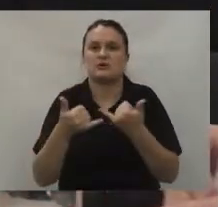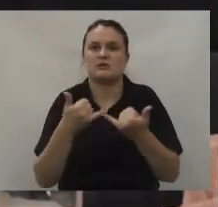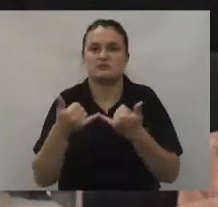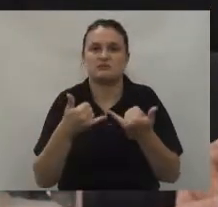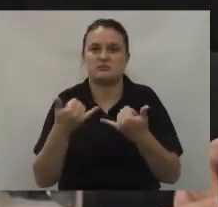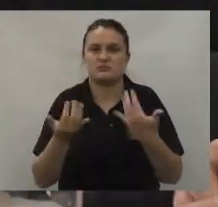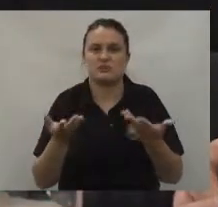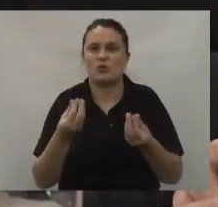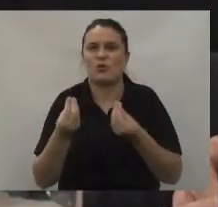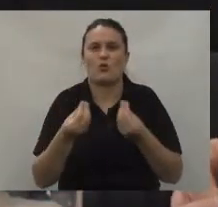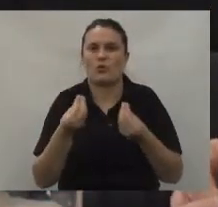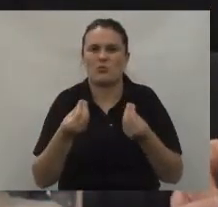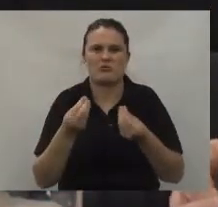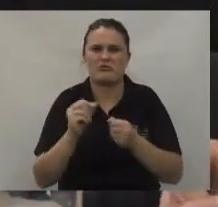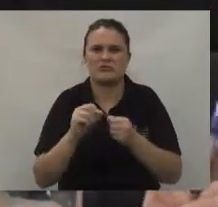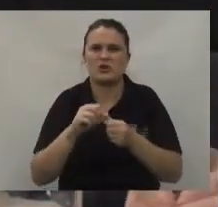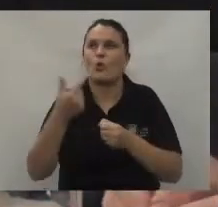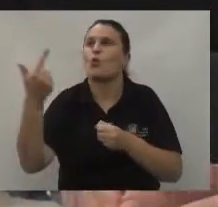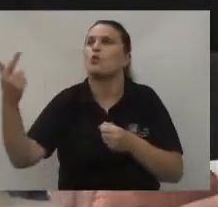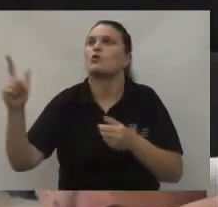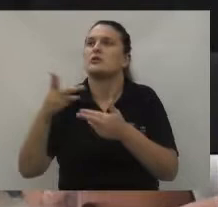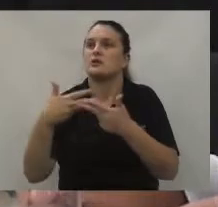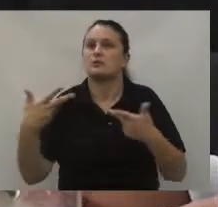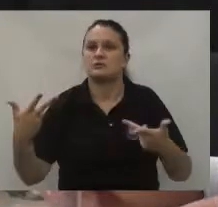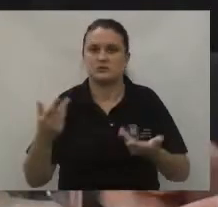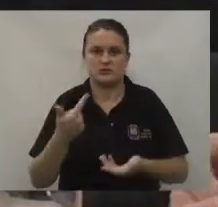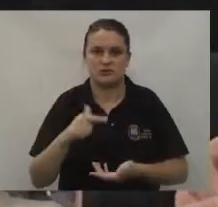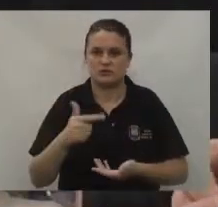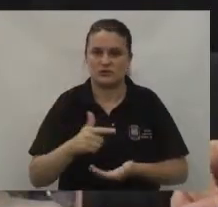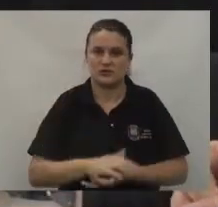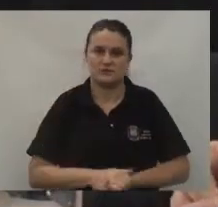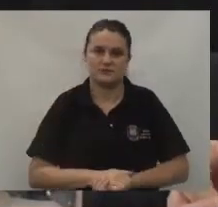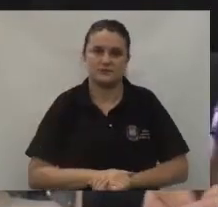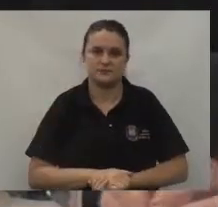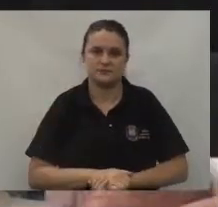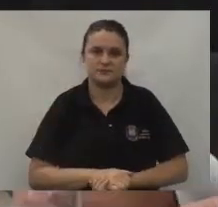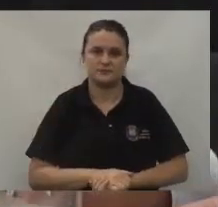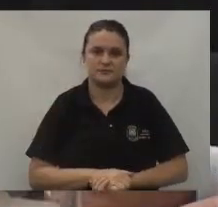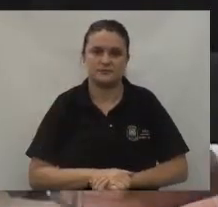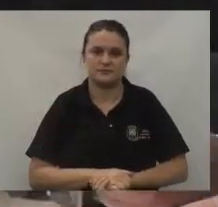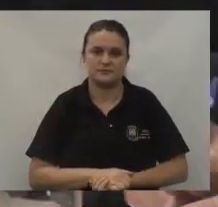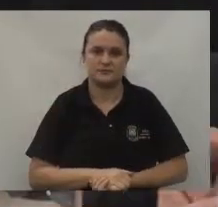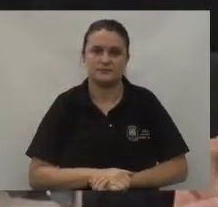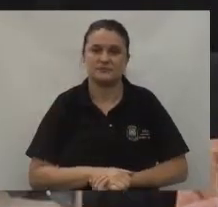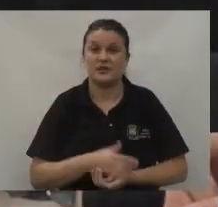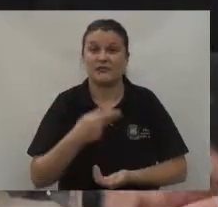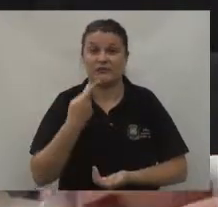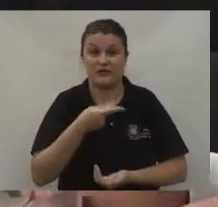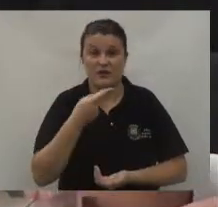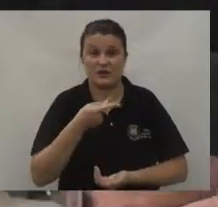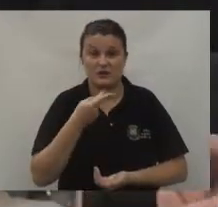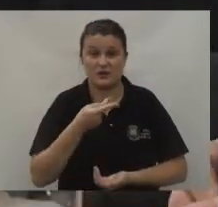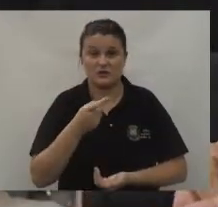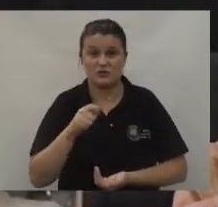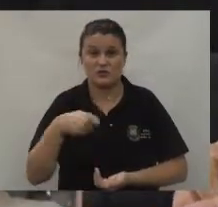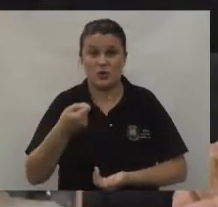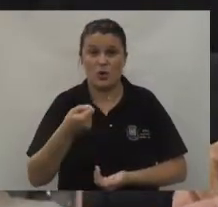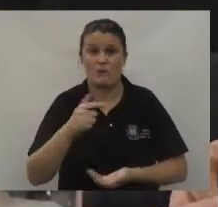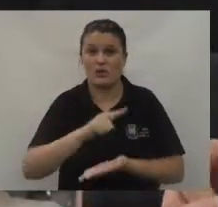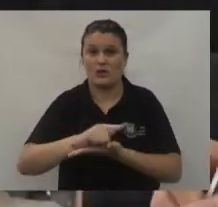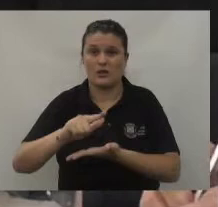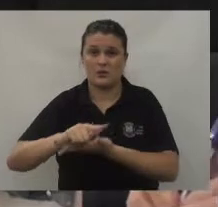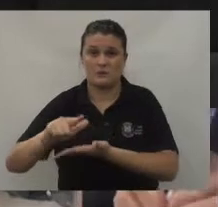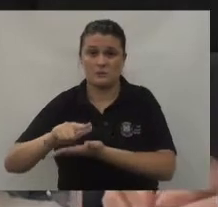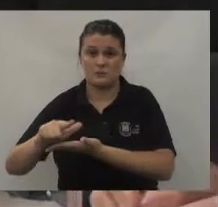safos a falha vai fazer alguma outra coisa é a questão da da